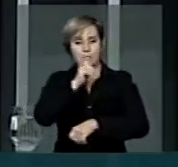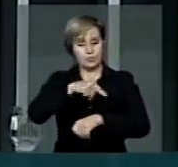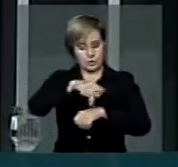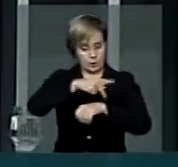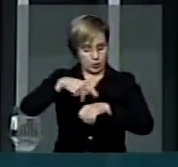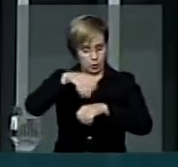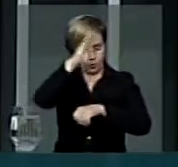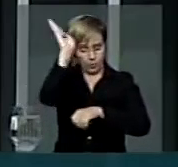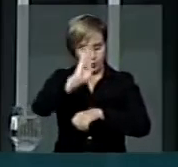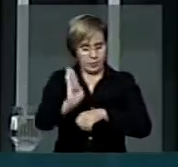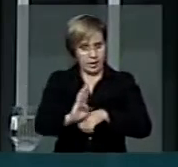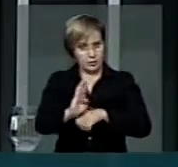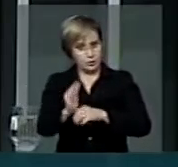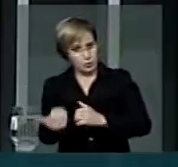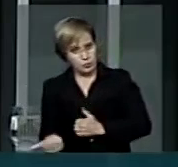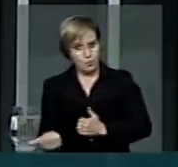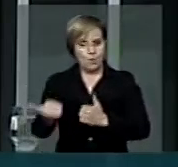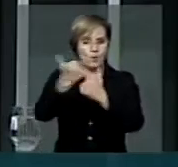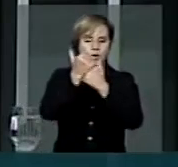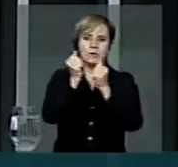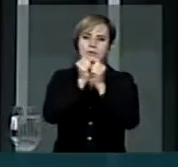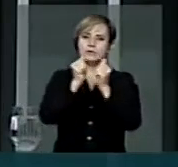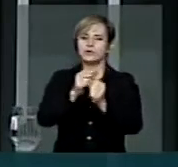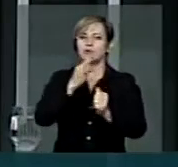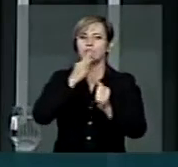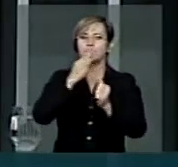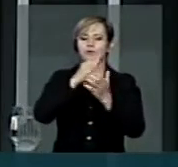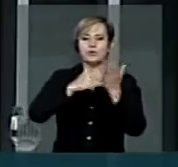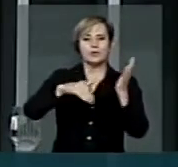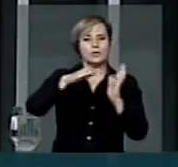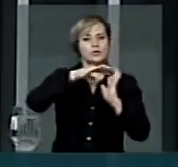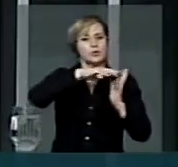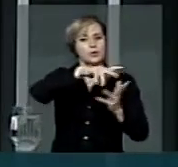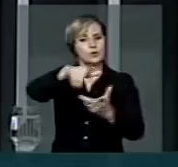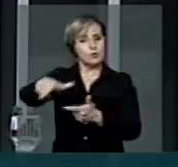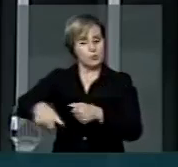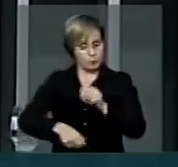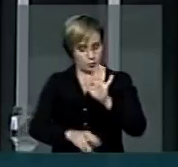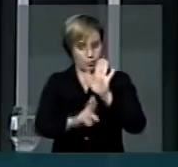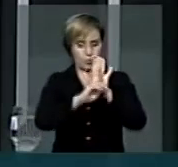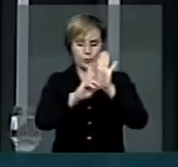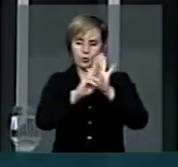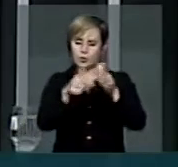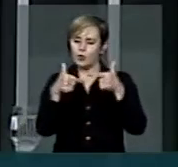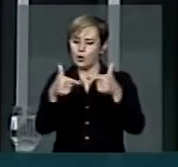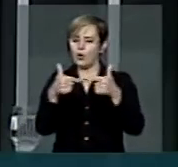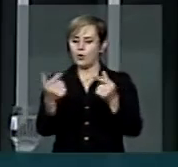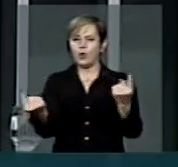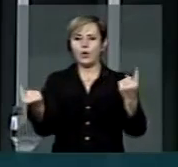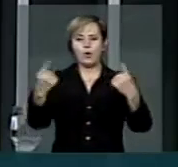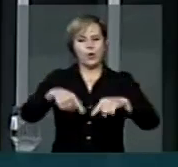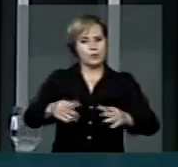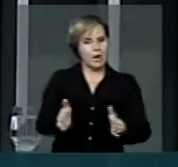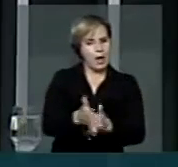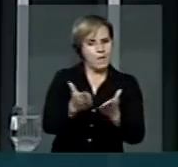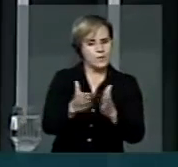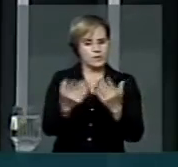país novamente no cenário internacional como uma referência de combate à miséria, uma